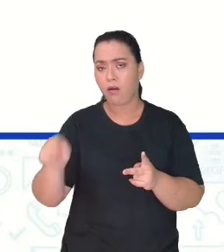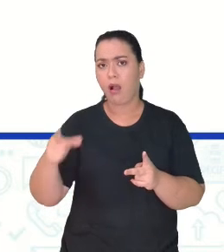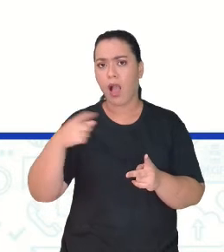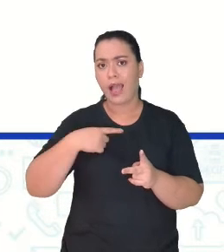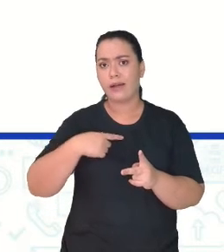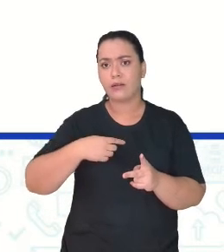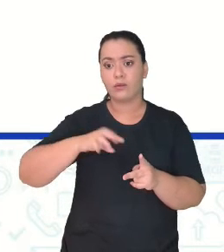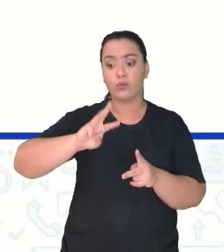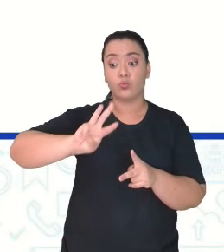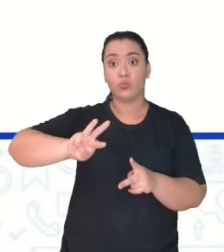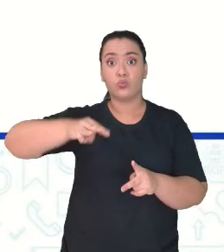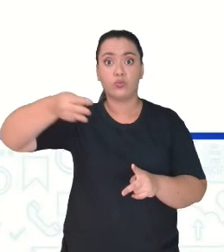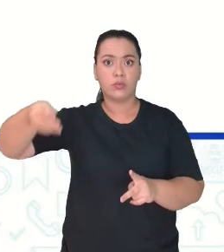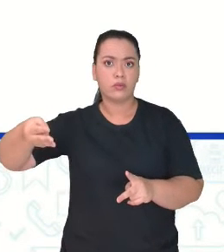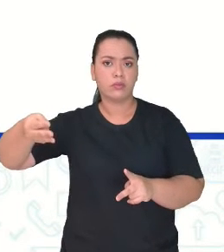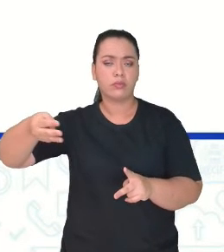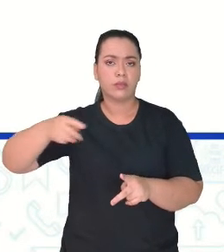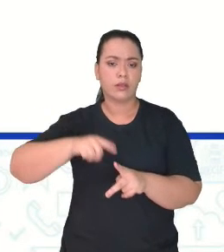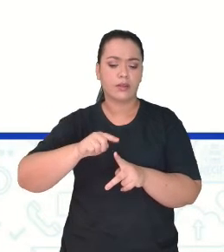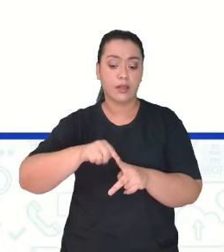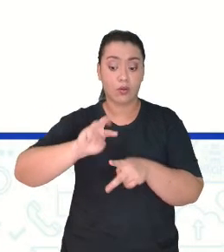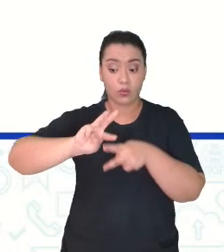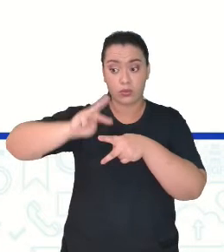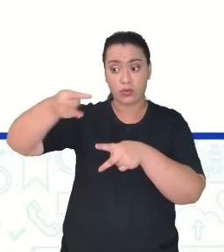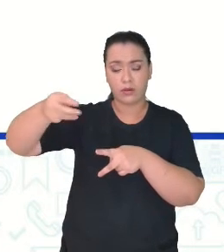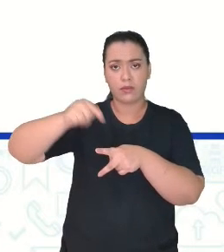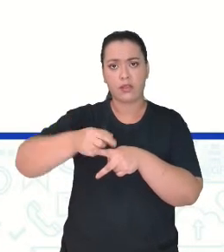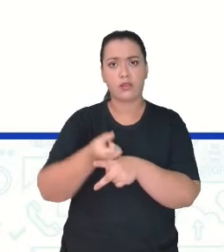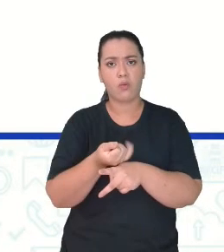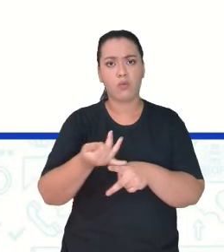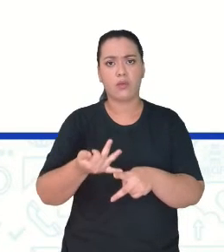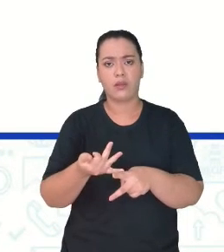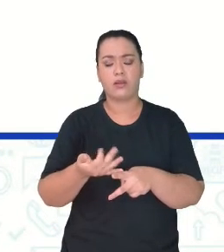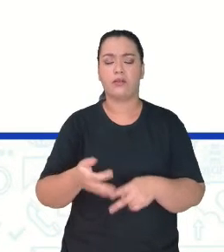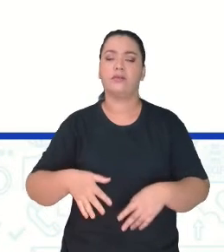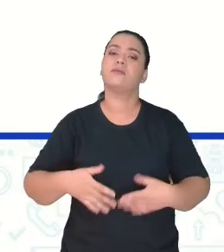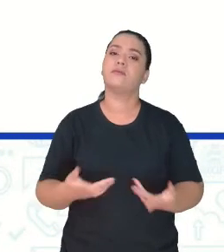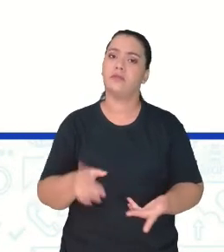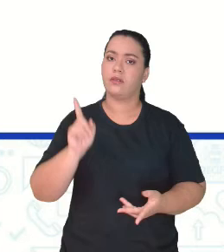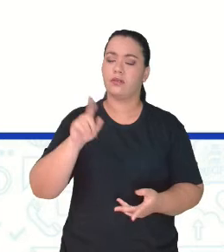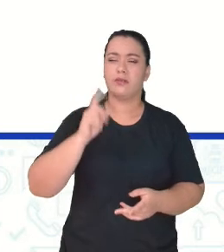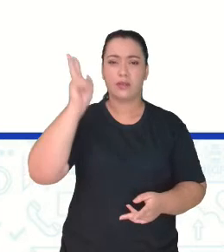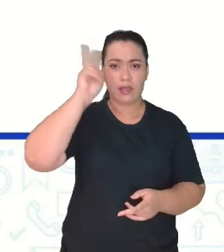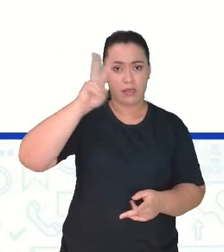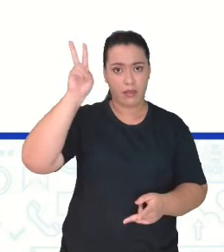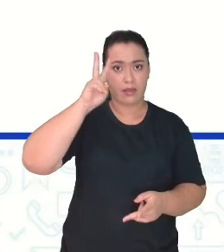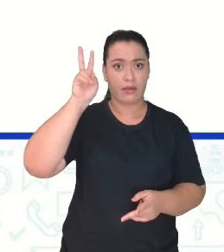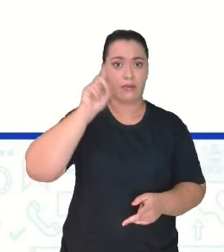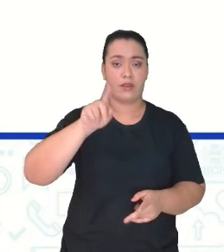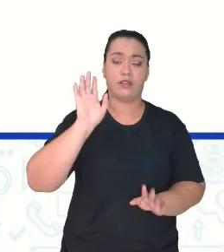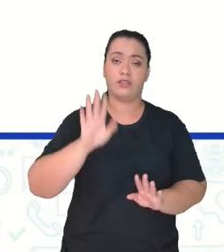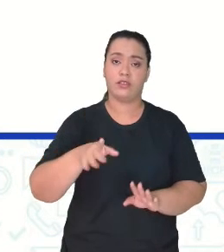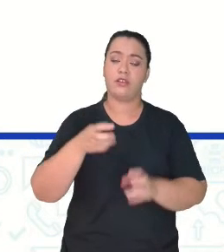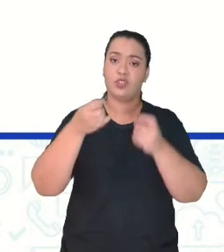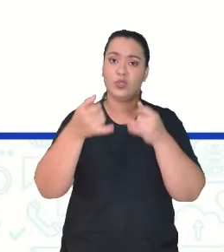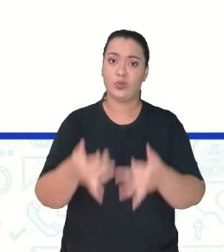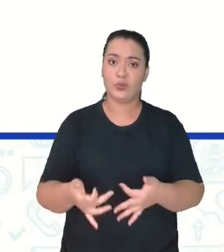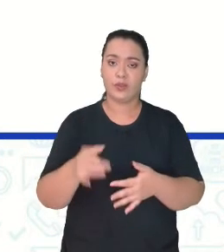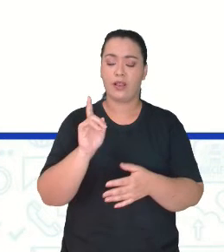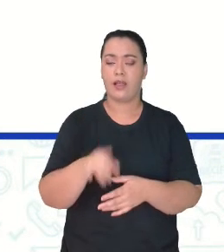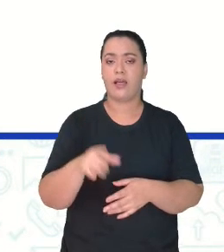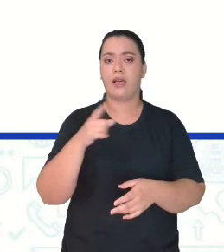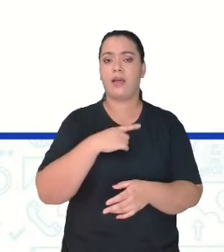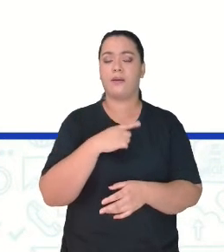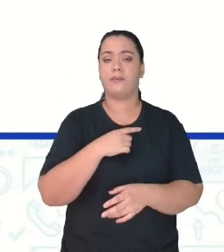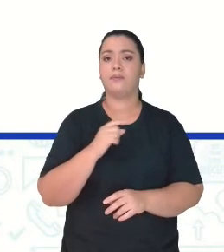triplo dessa quantidade. E aí você lembra, claro, daquelas expressões que eu coloquei para vocês lá. As